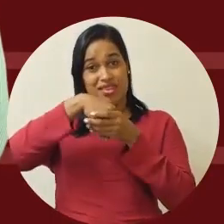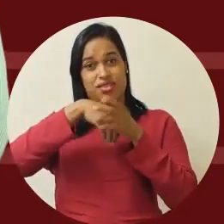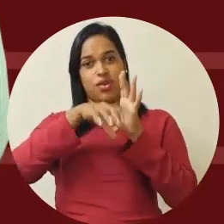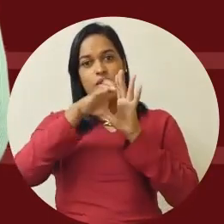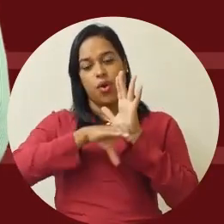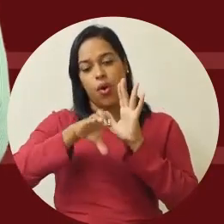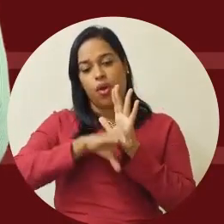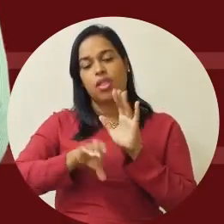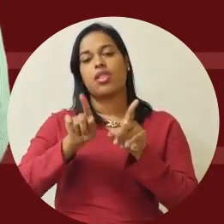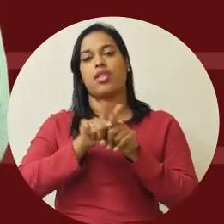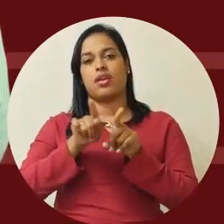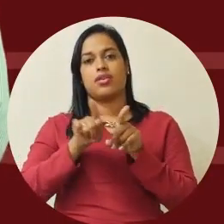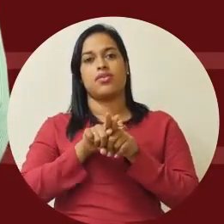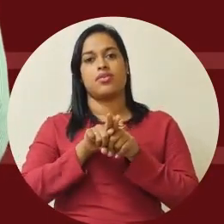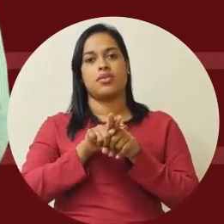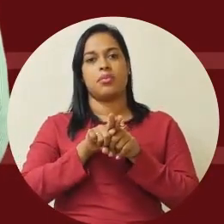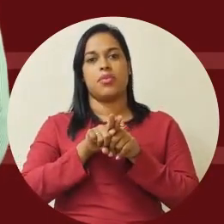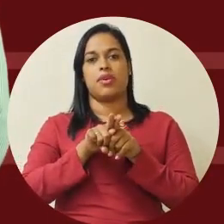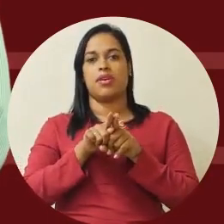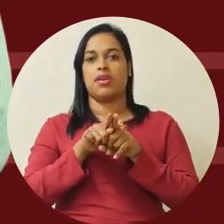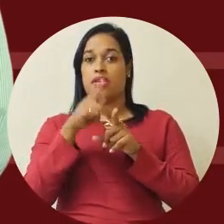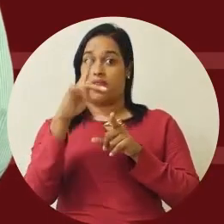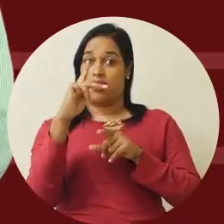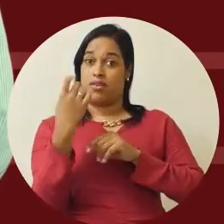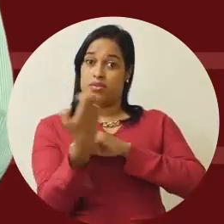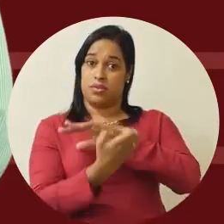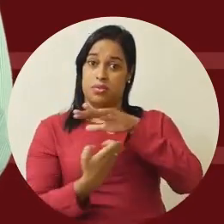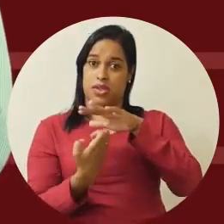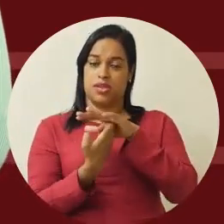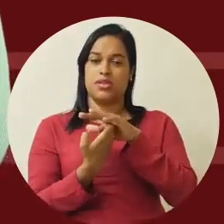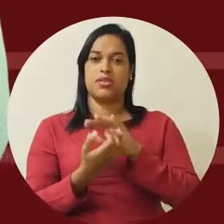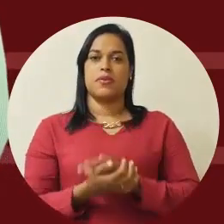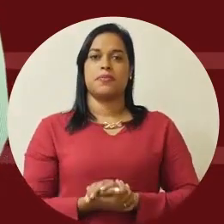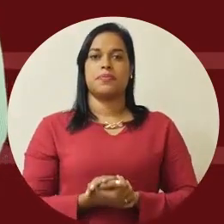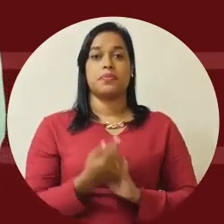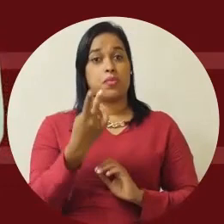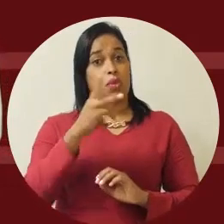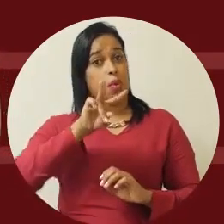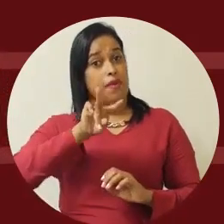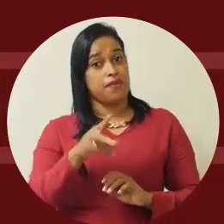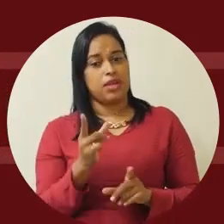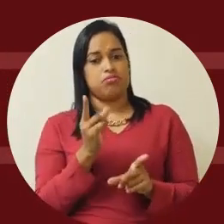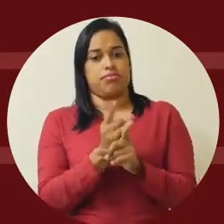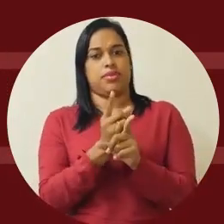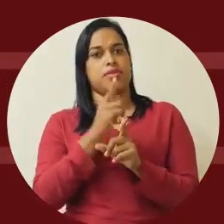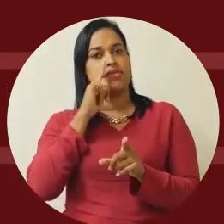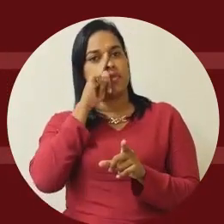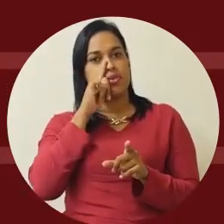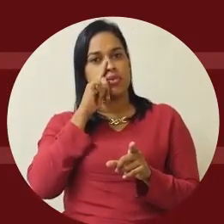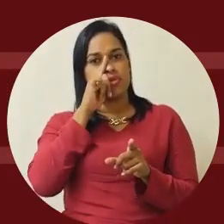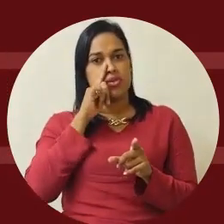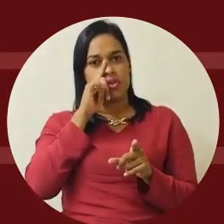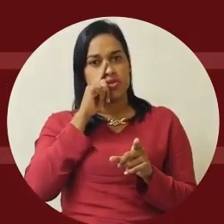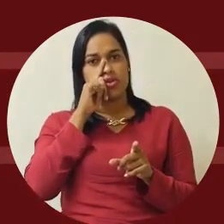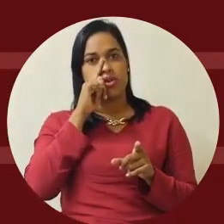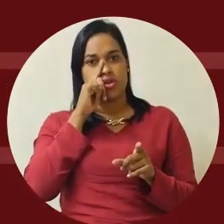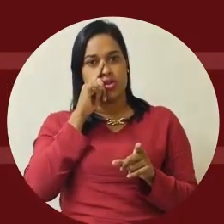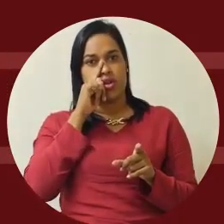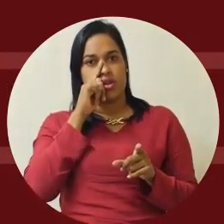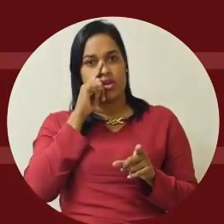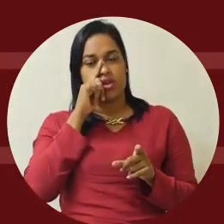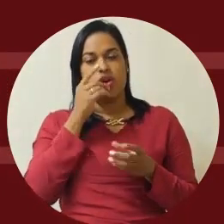contexto laboral da sua empresa uma vez identificados riscos